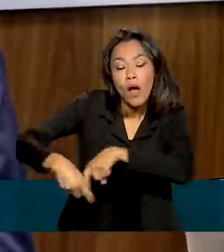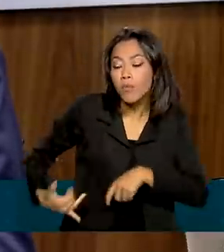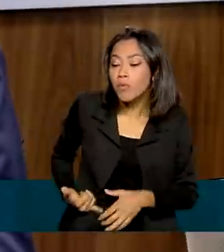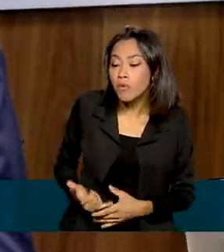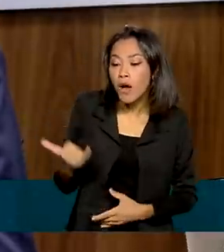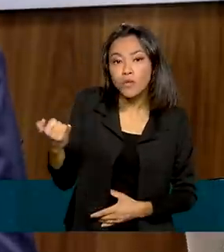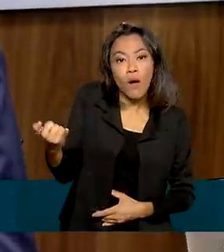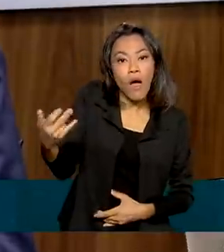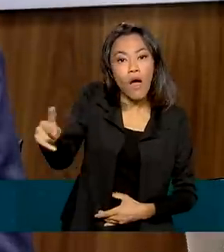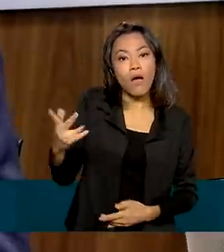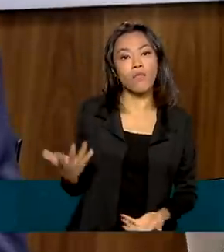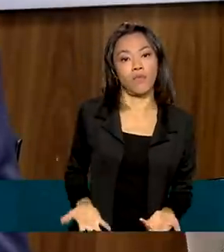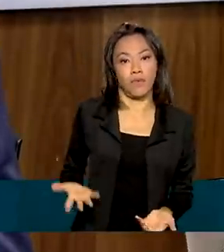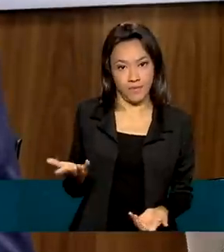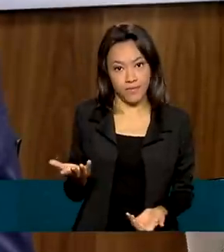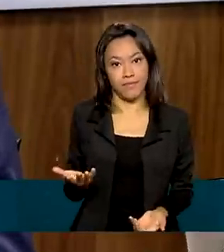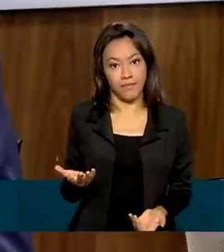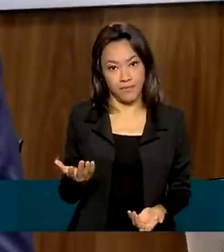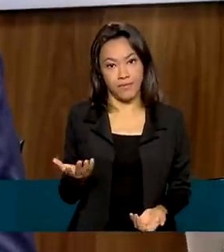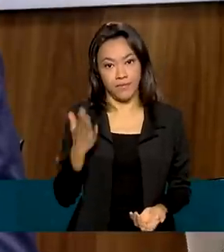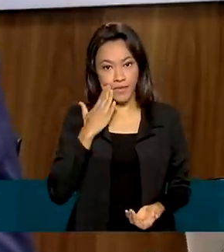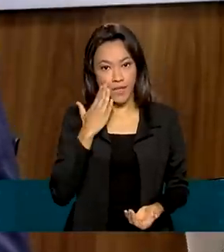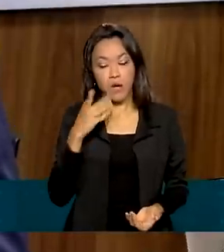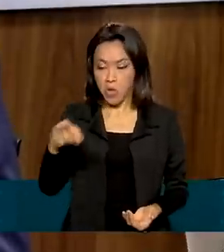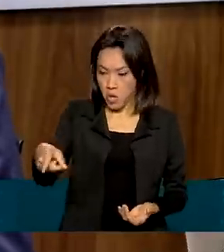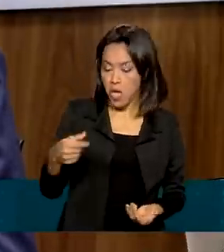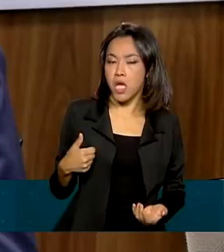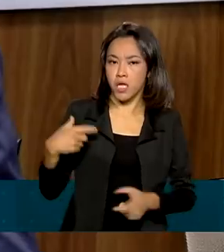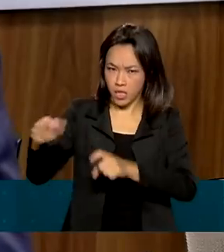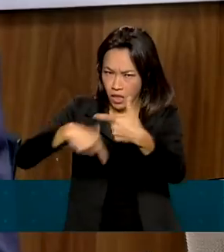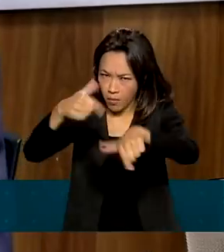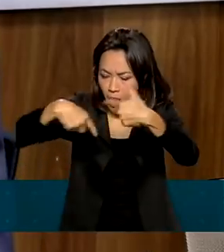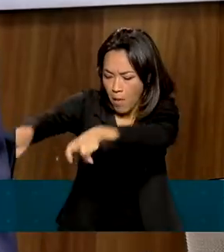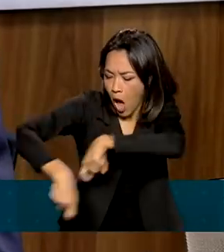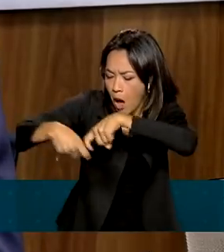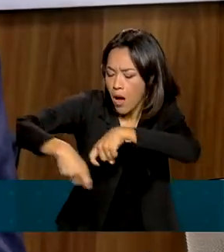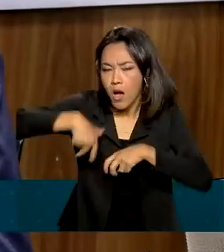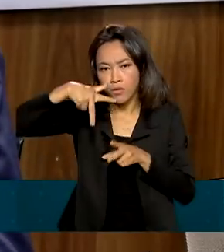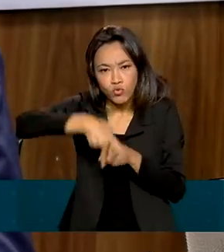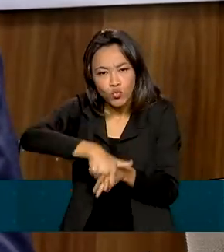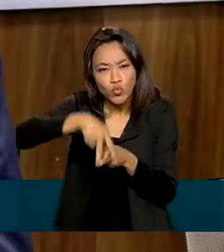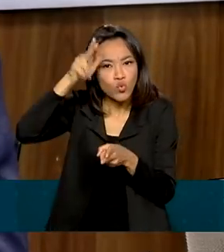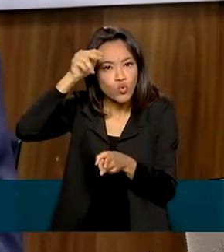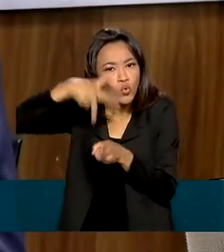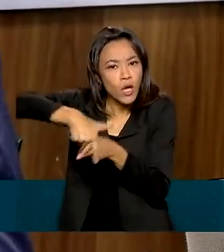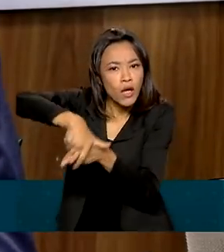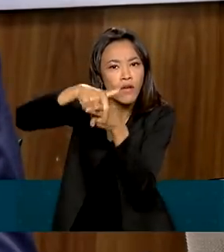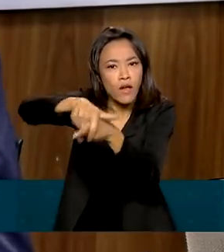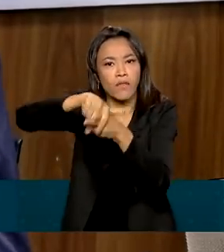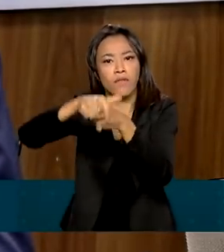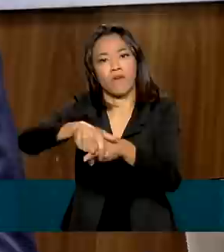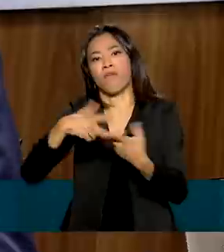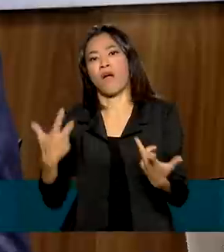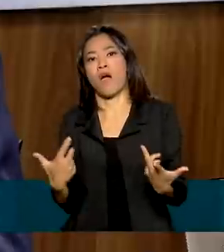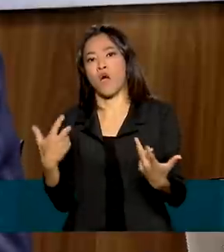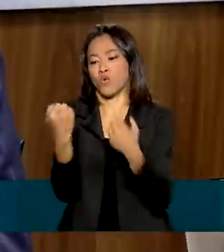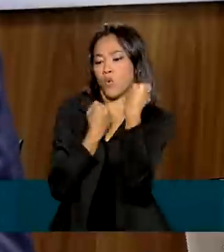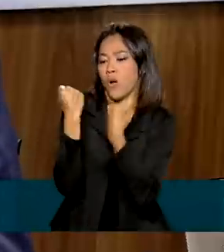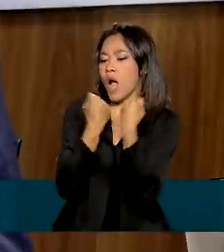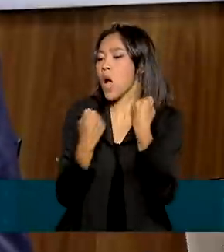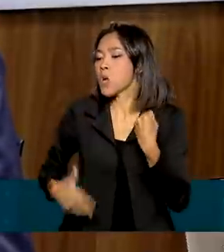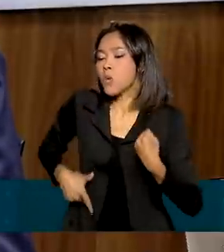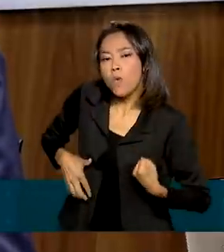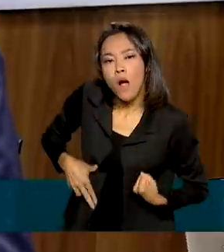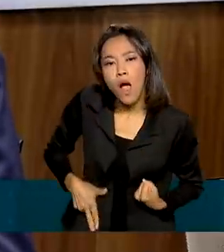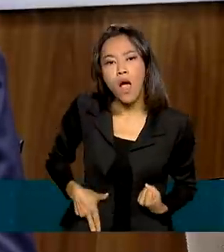toda a propriedade então o fazendeiro pode pegar o seu cavalo a sua viatura e andar lá sua propriedade